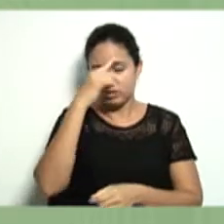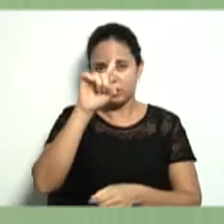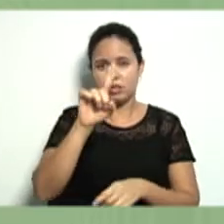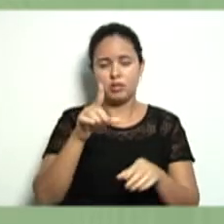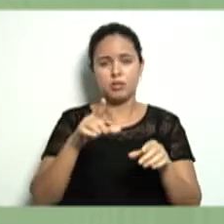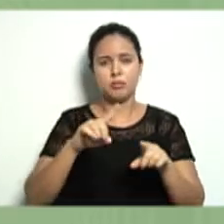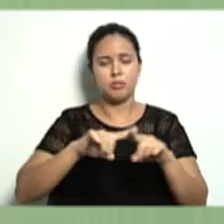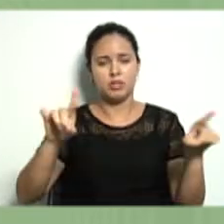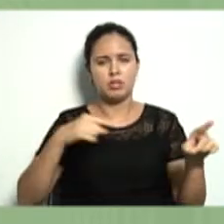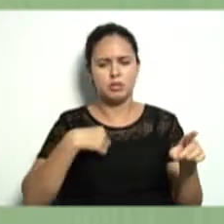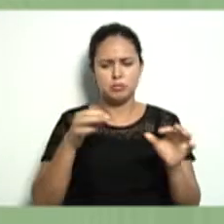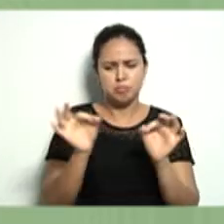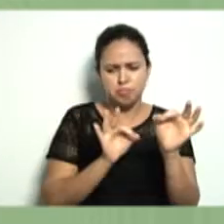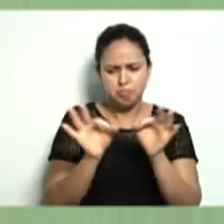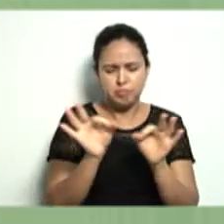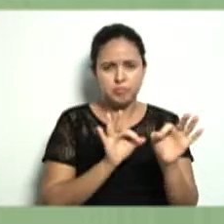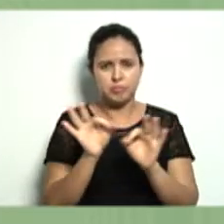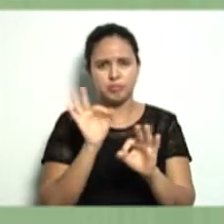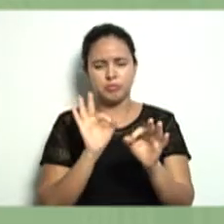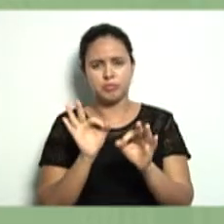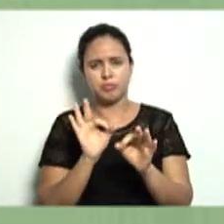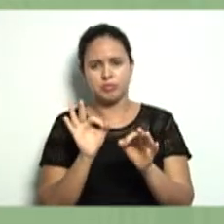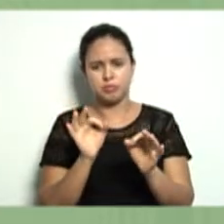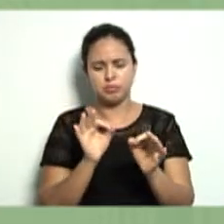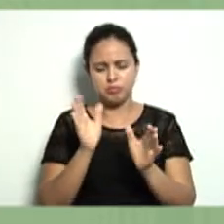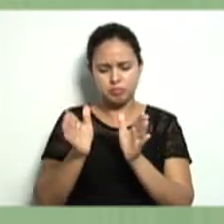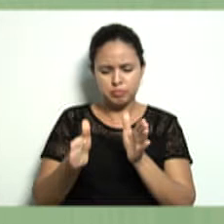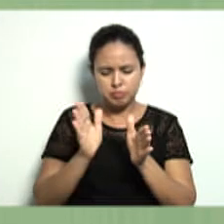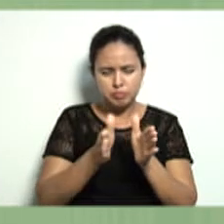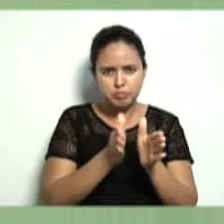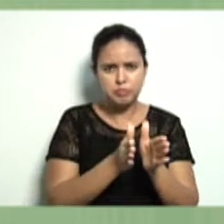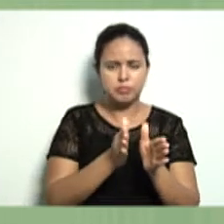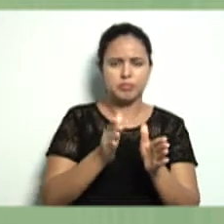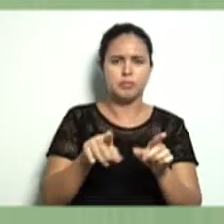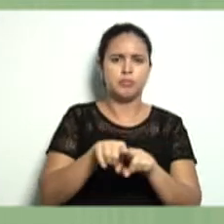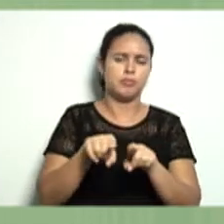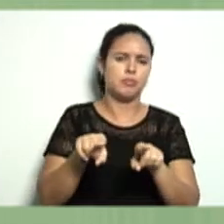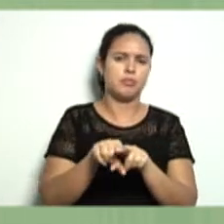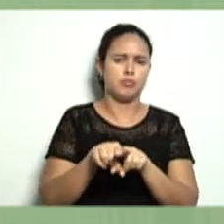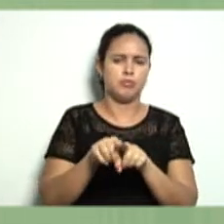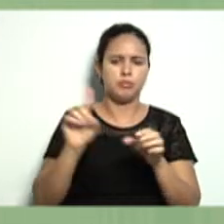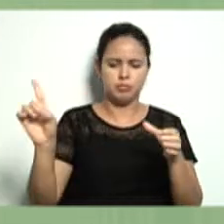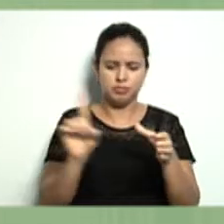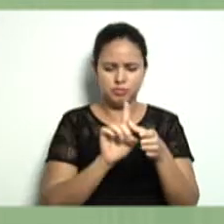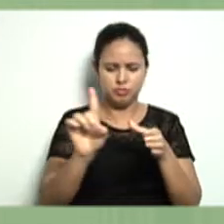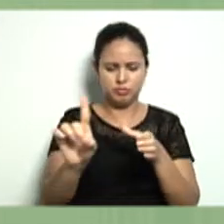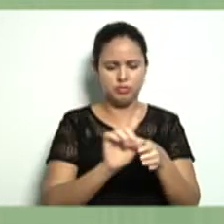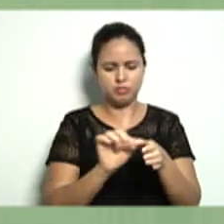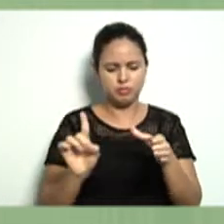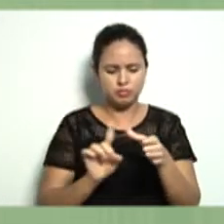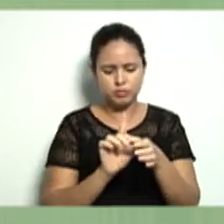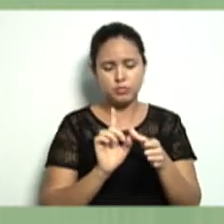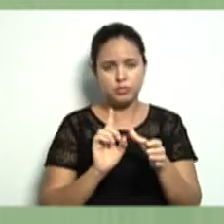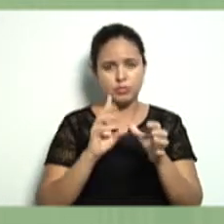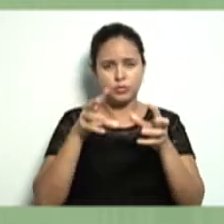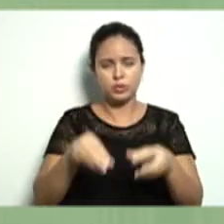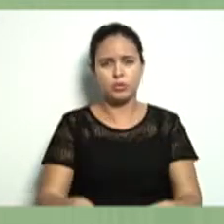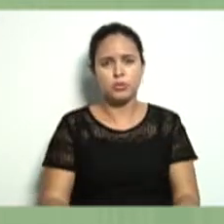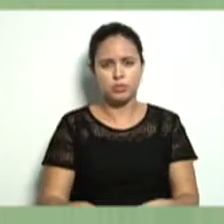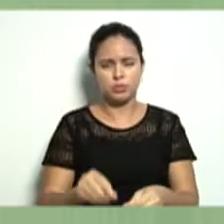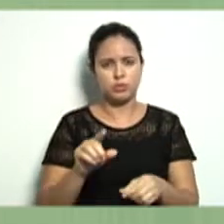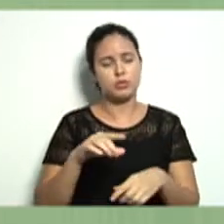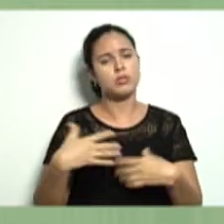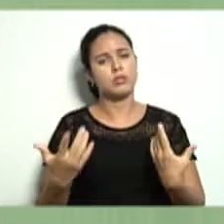planejar a implementação dessas ideias. Promover a participação de todos. Então, o gerente, o